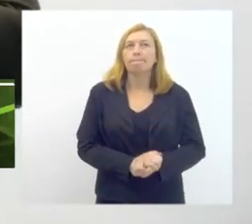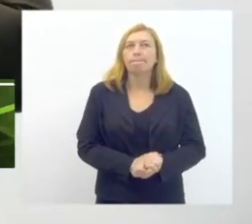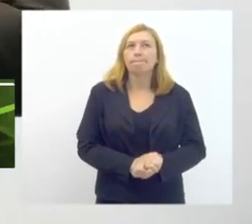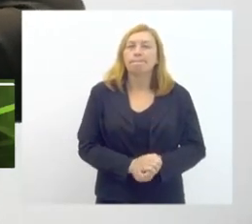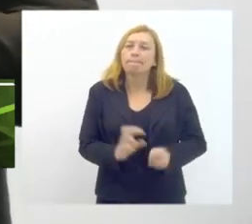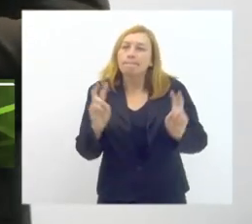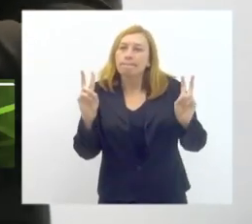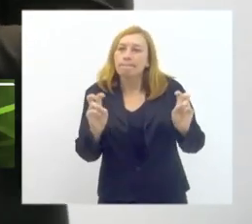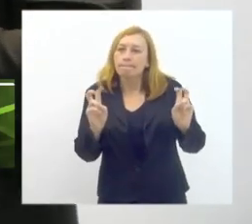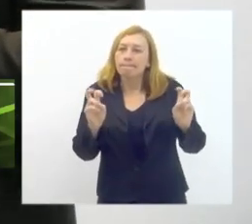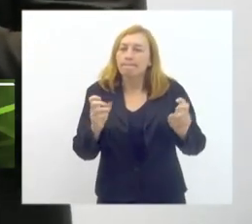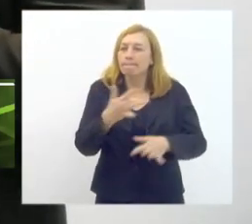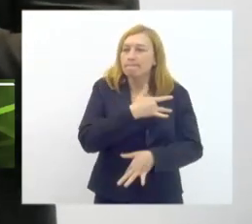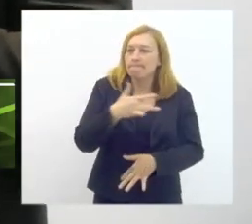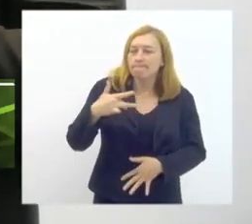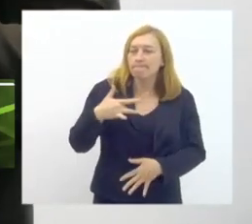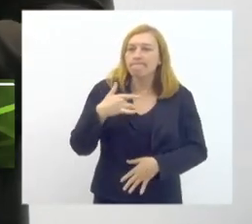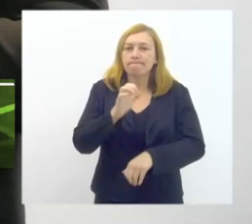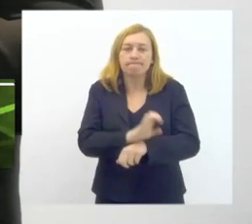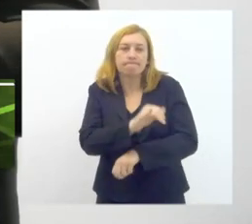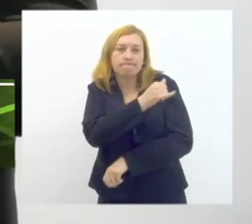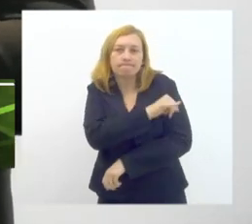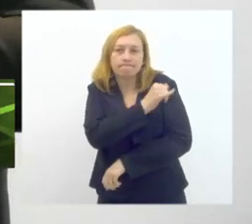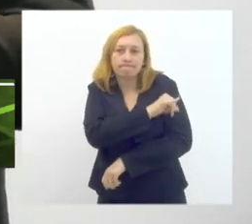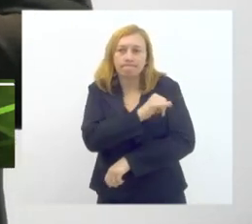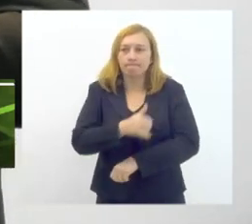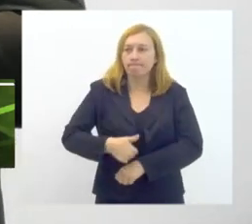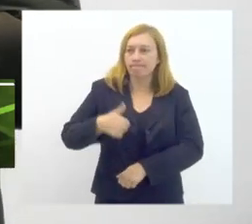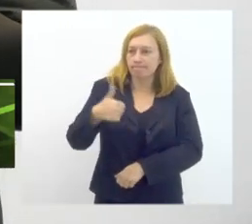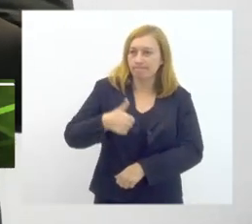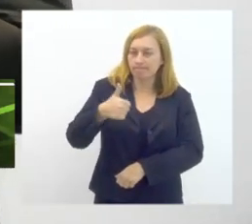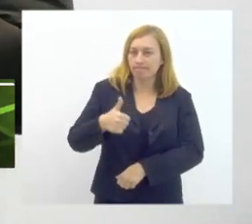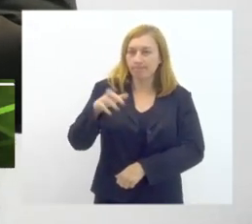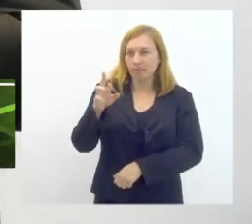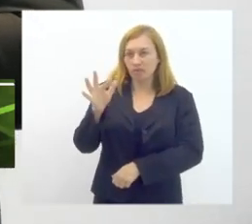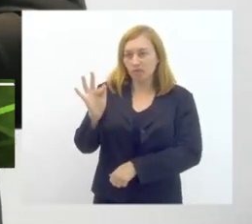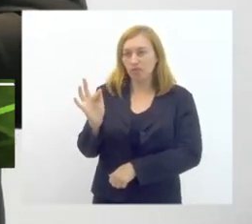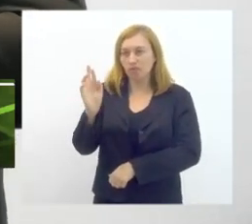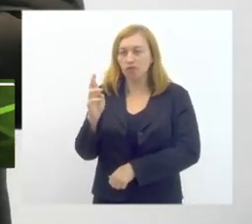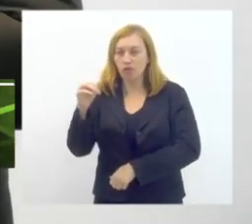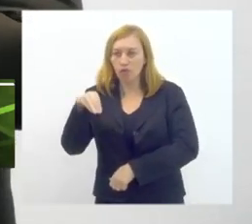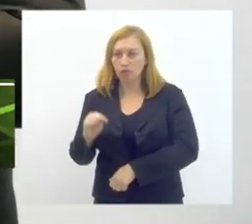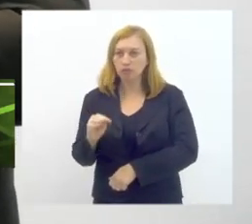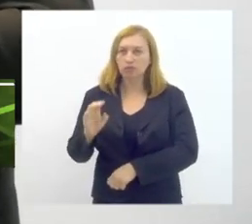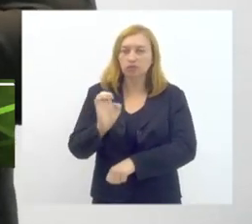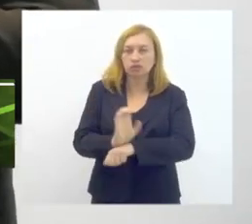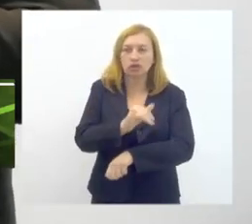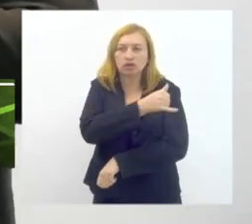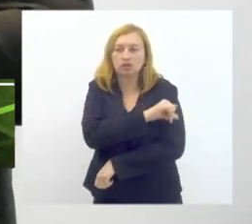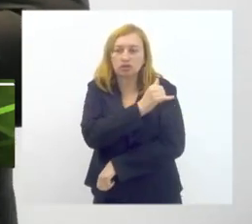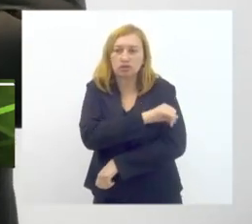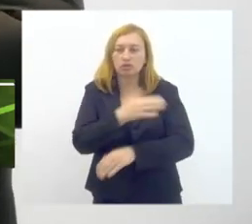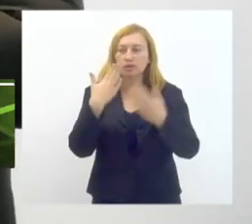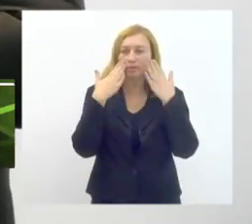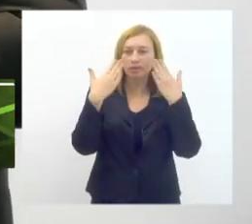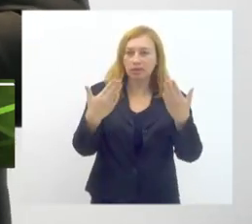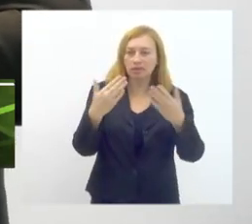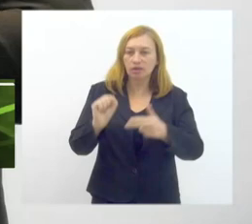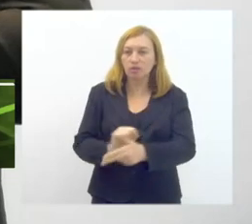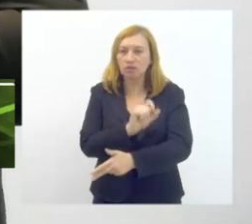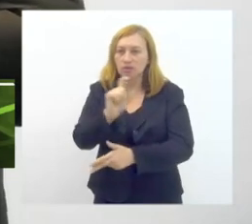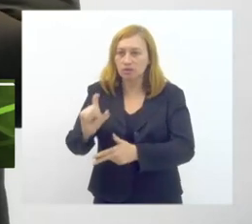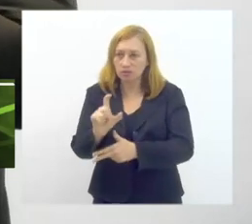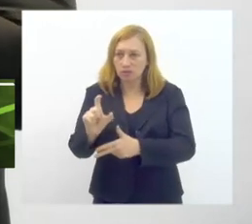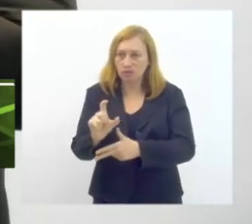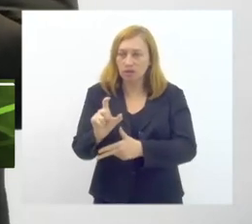questão da saúde do Estado do Rio de Janeiro, nesse primeiro fórum dos consórcios de saúde do Estado do Rio de Janeiro, para apresentar ao Executivo